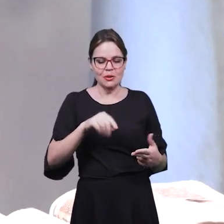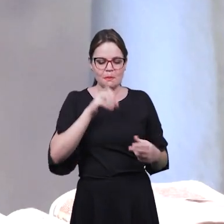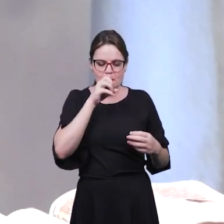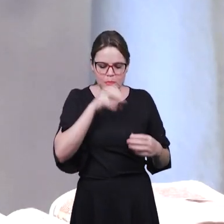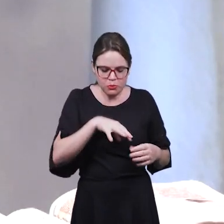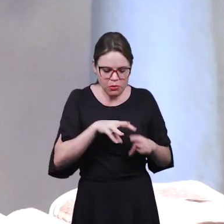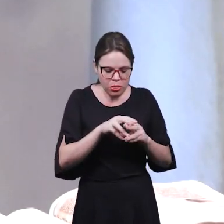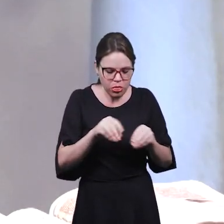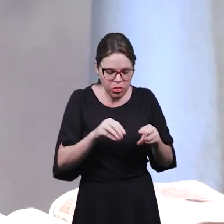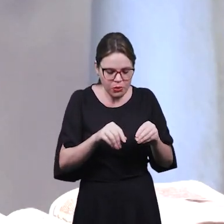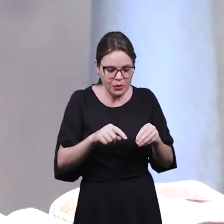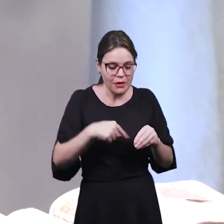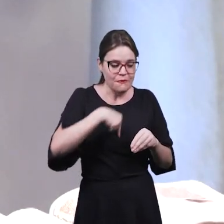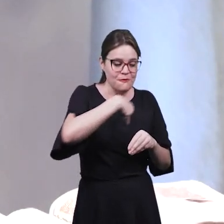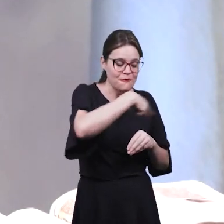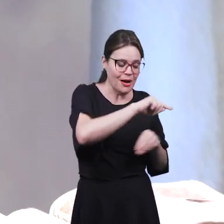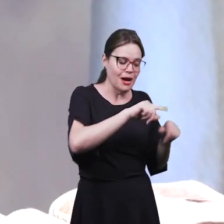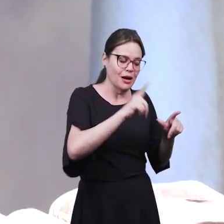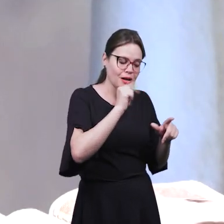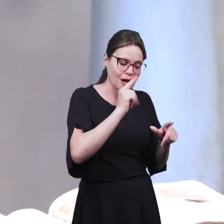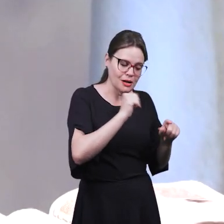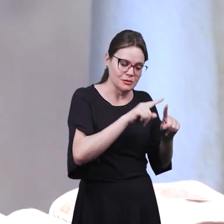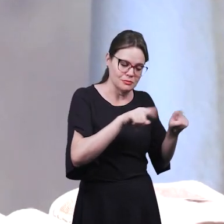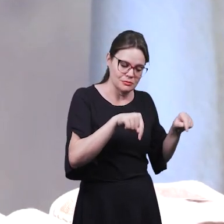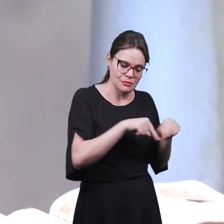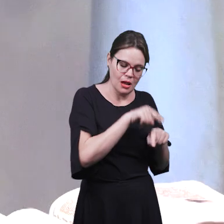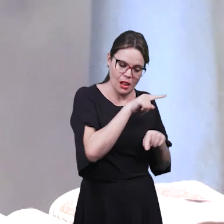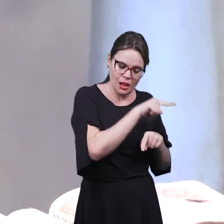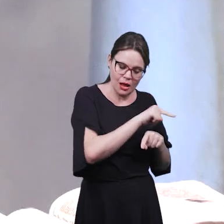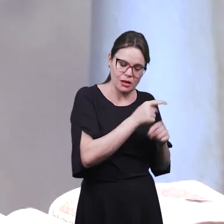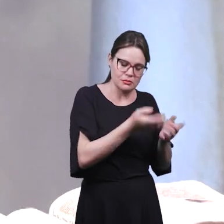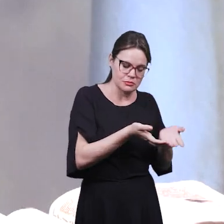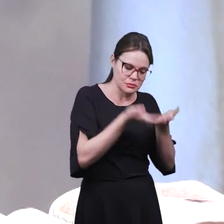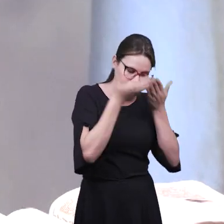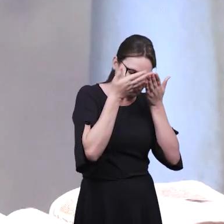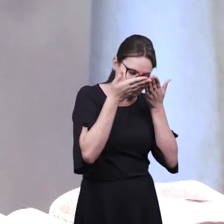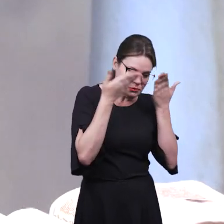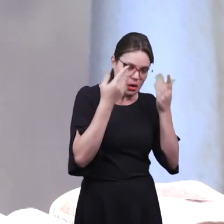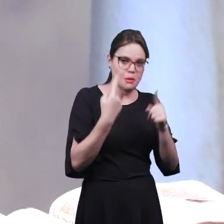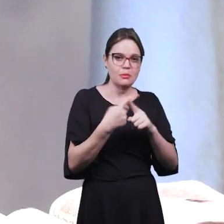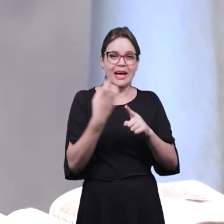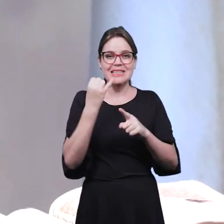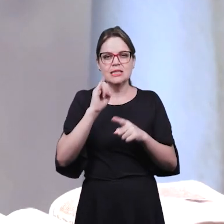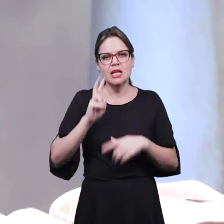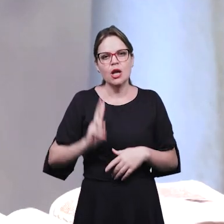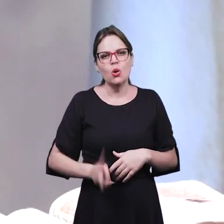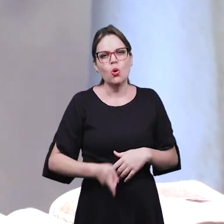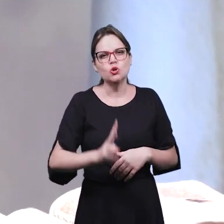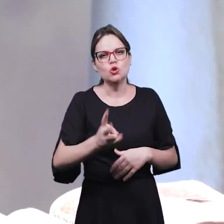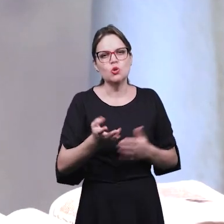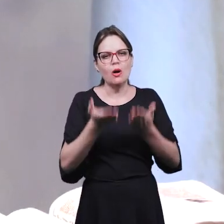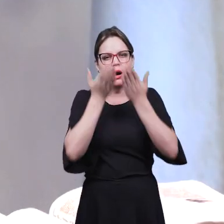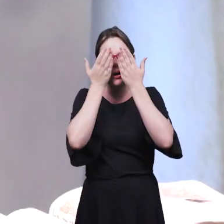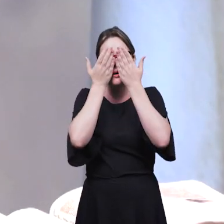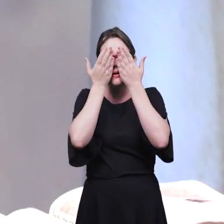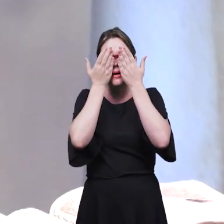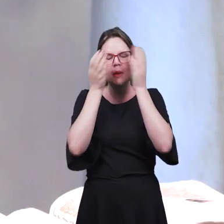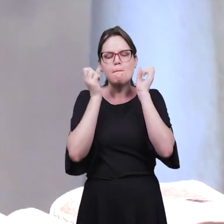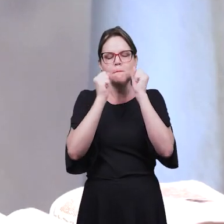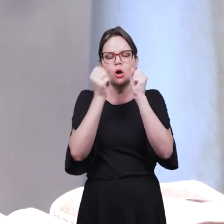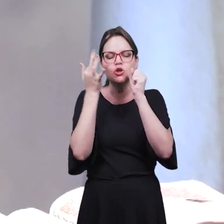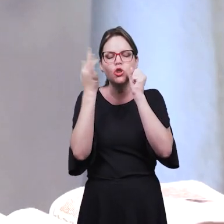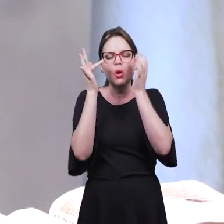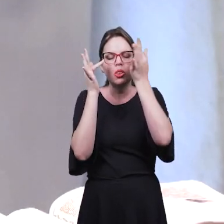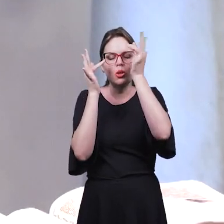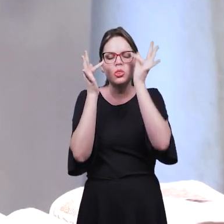no tanque de Siloé. Você lava lá, porque se ele ficasse com barro nos olhos, aquele barro podia causar ferida, tinha que tirar o barro. O tanque